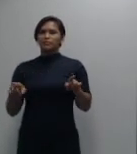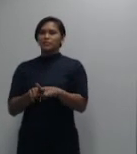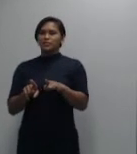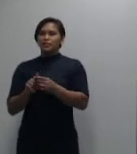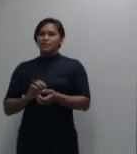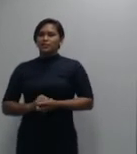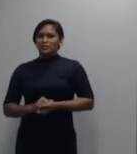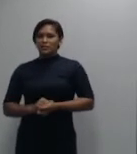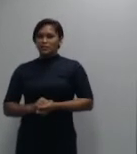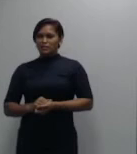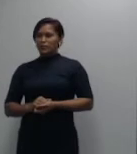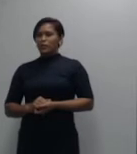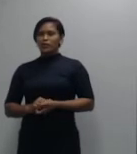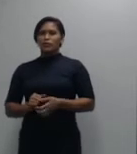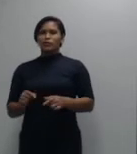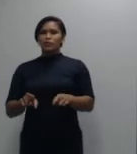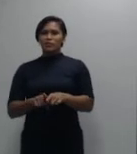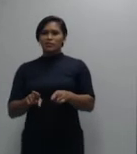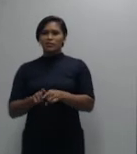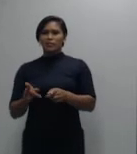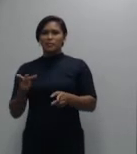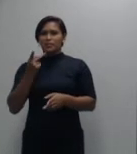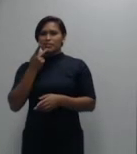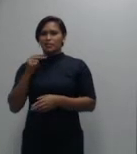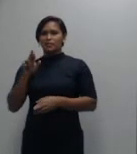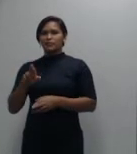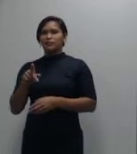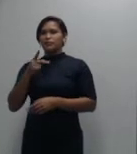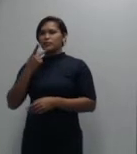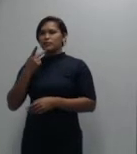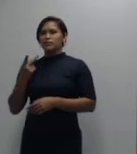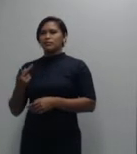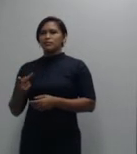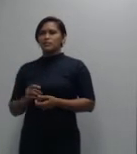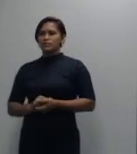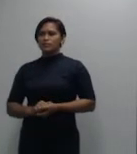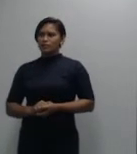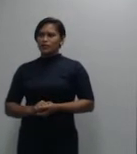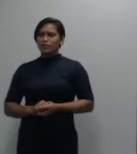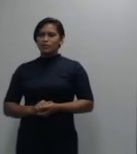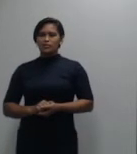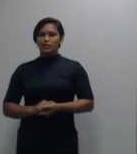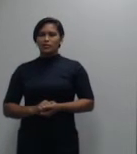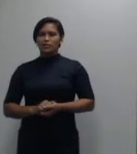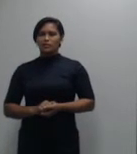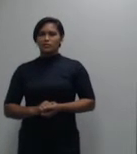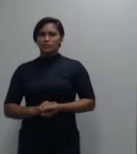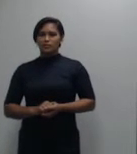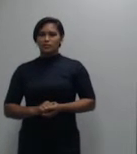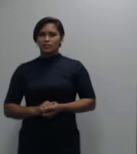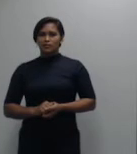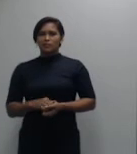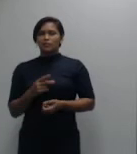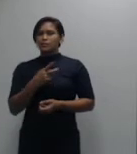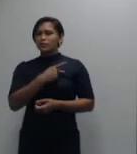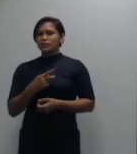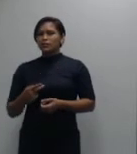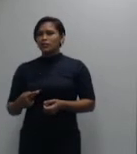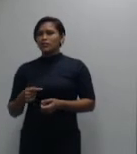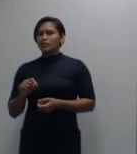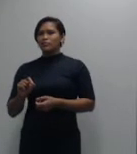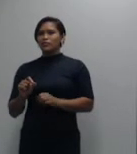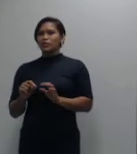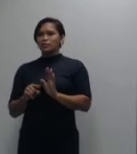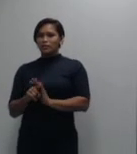exatamente o processo a matéria em discussão presidente foi não missão é eu fiz o